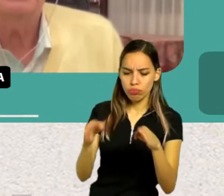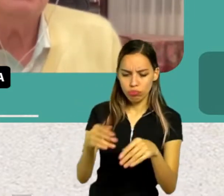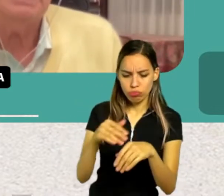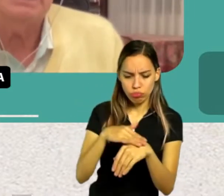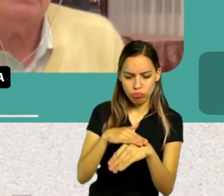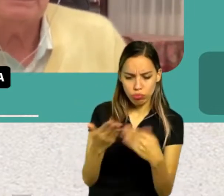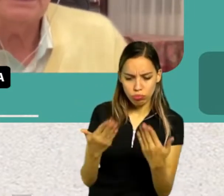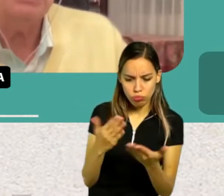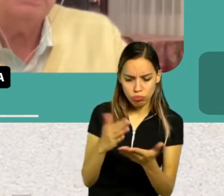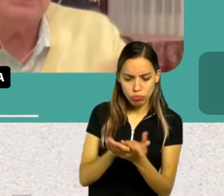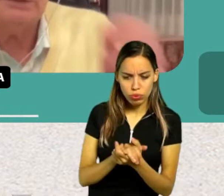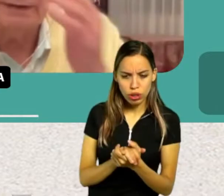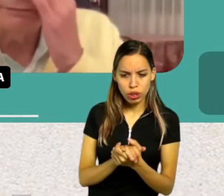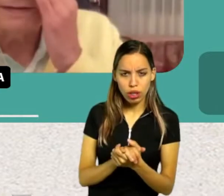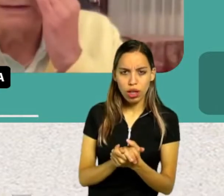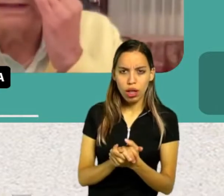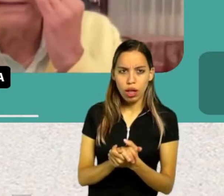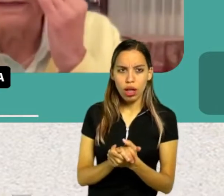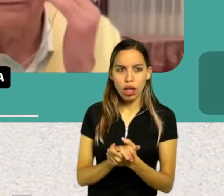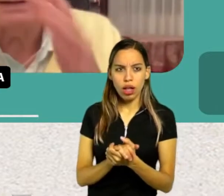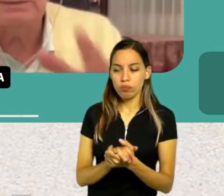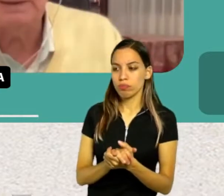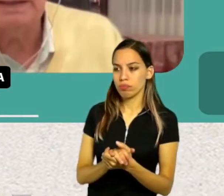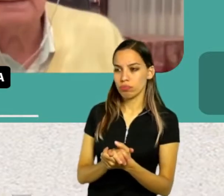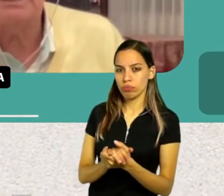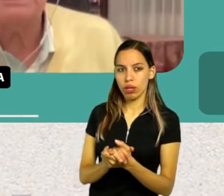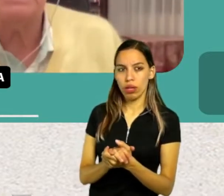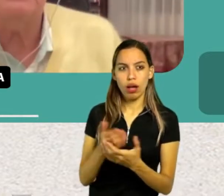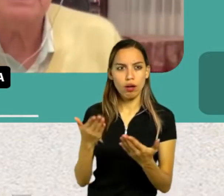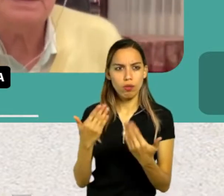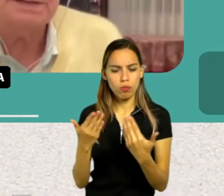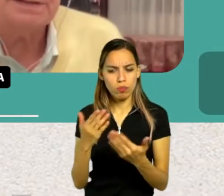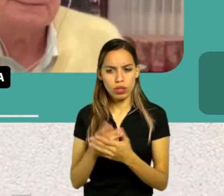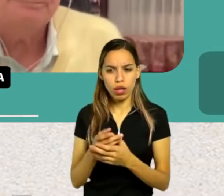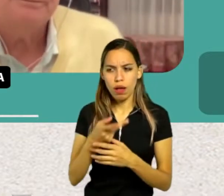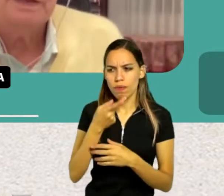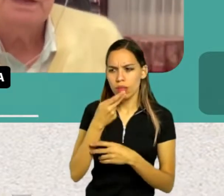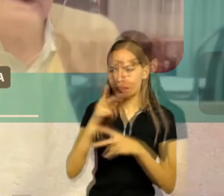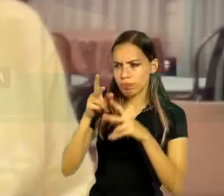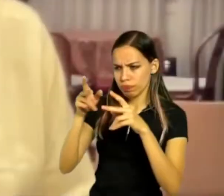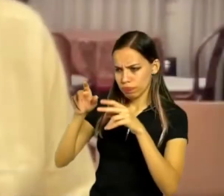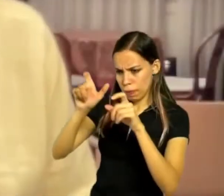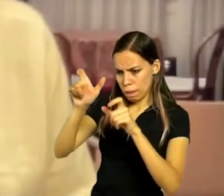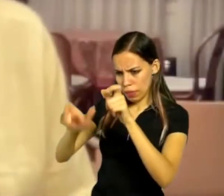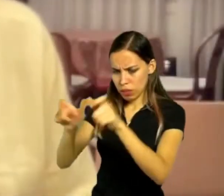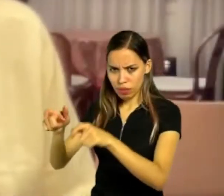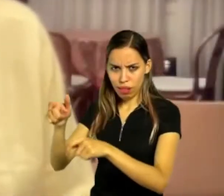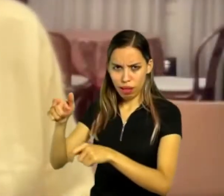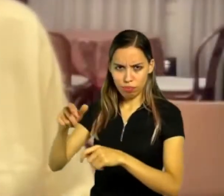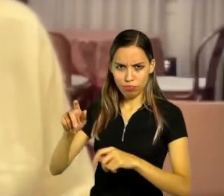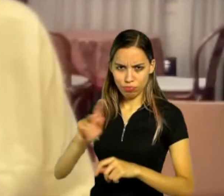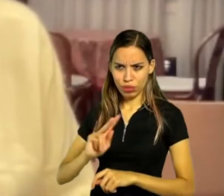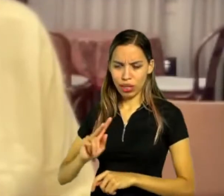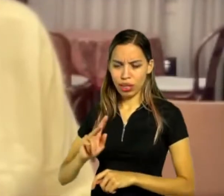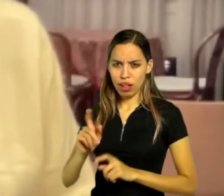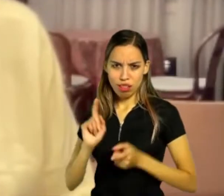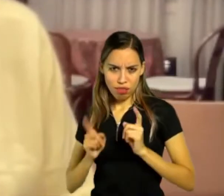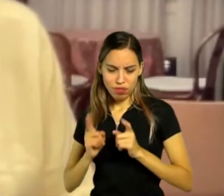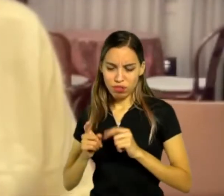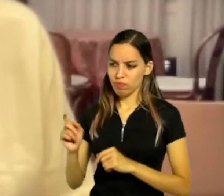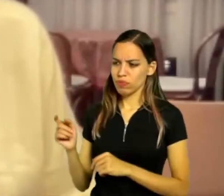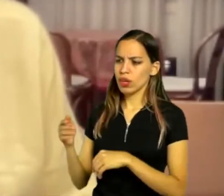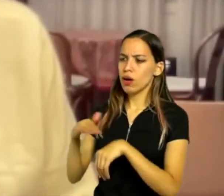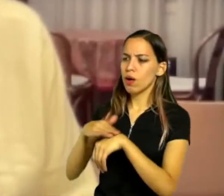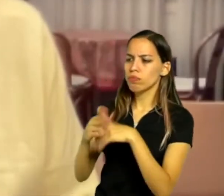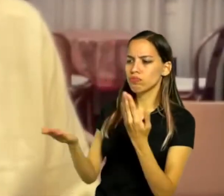eu terminei o atendimento que eu estava fazendo, aliás, estava fazendo uma palestra para as travestis. Ele passou lá e disse, naquela época o diretor andava